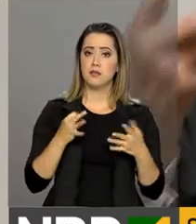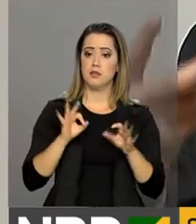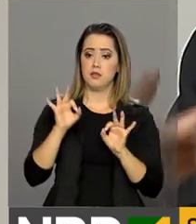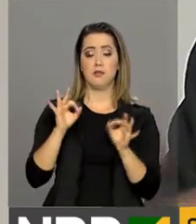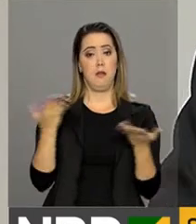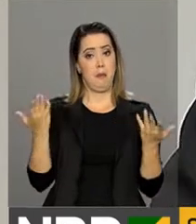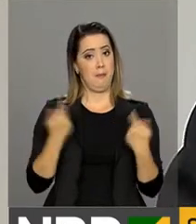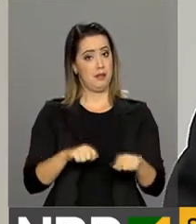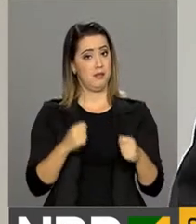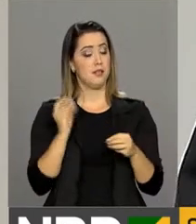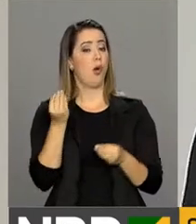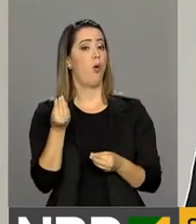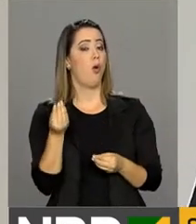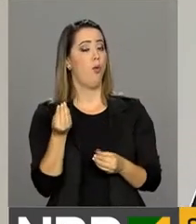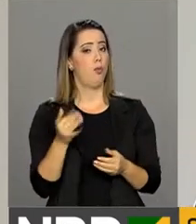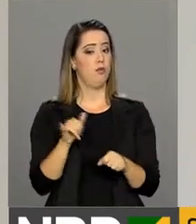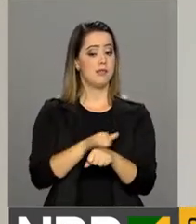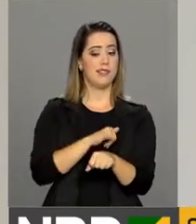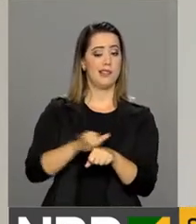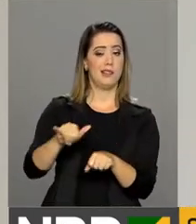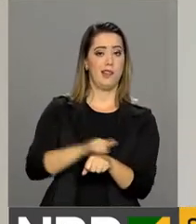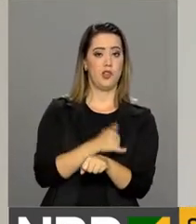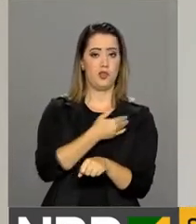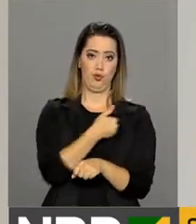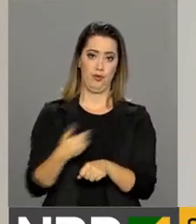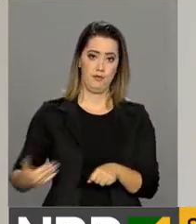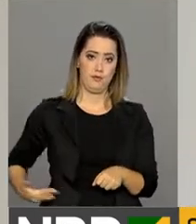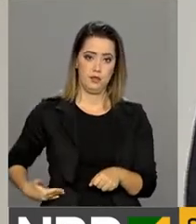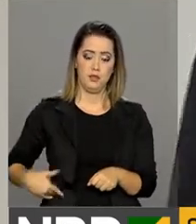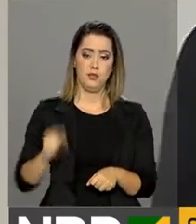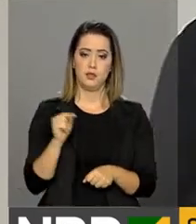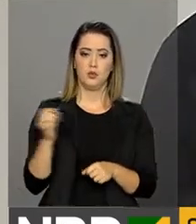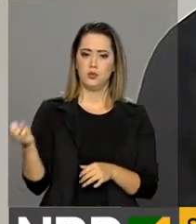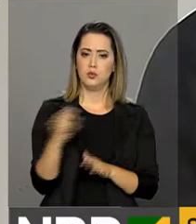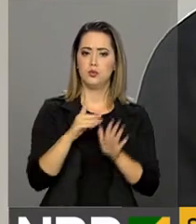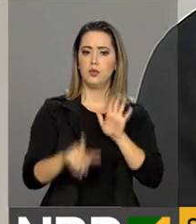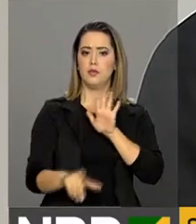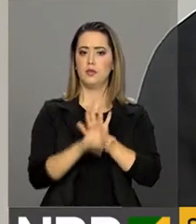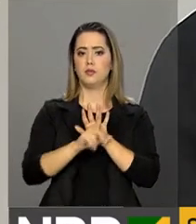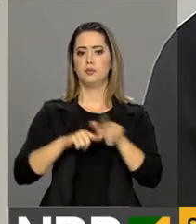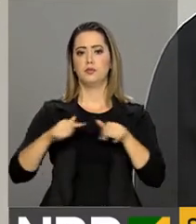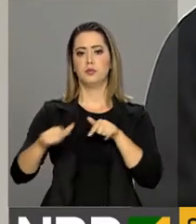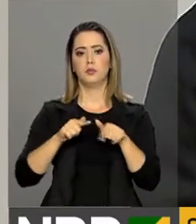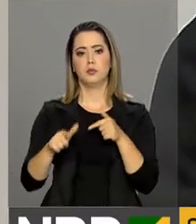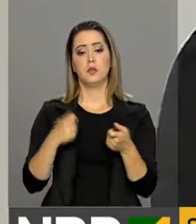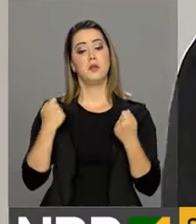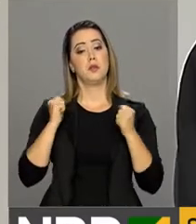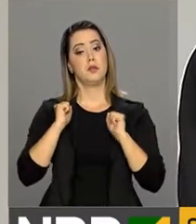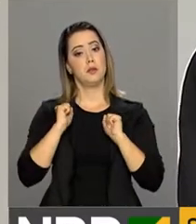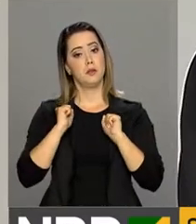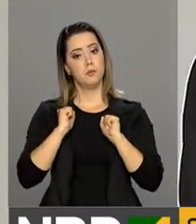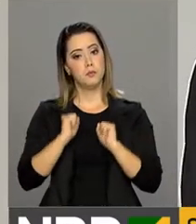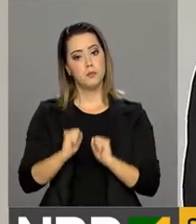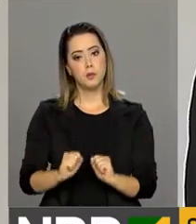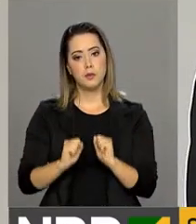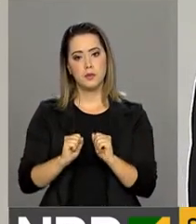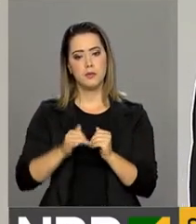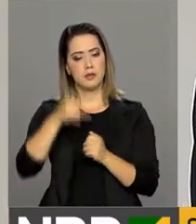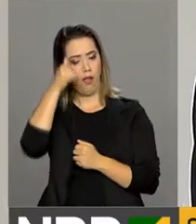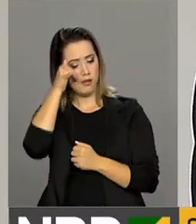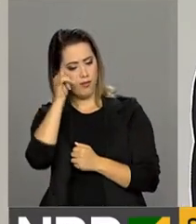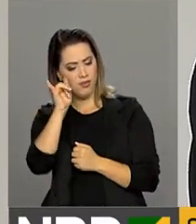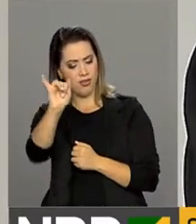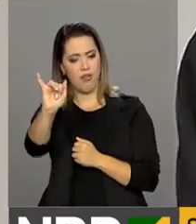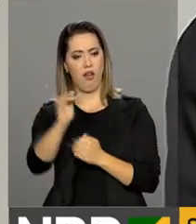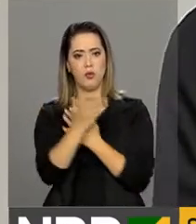governamental referentemente à modernização trabalhista que permitisse o combate ao